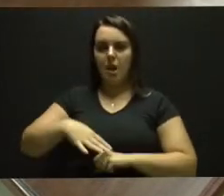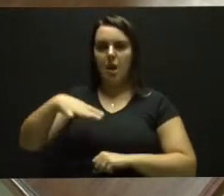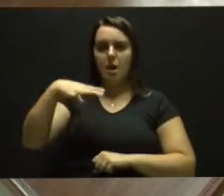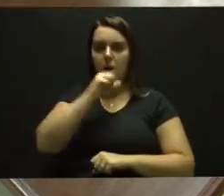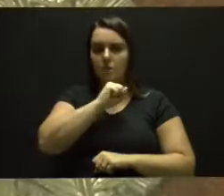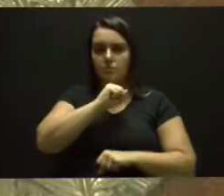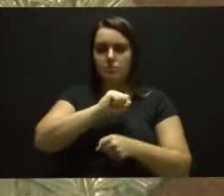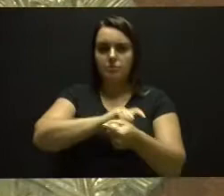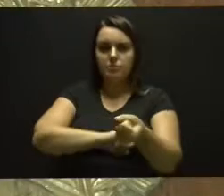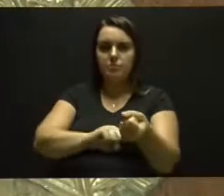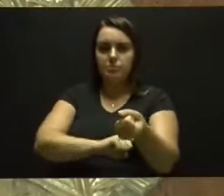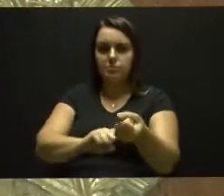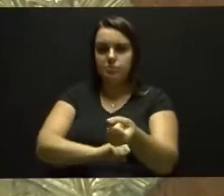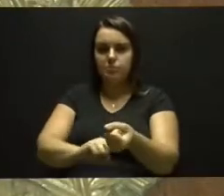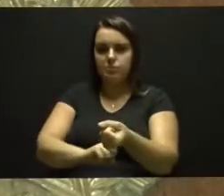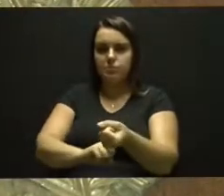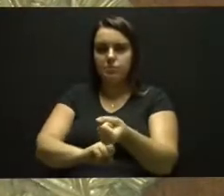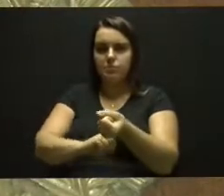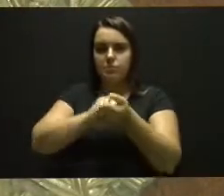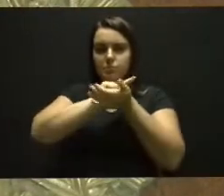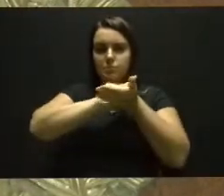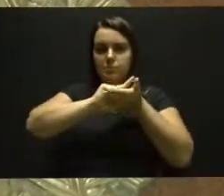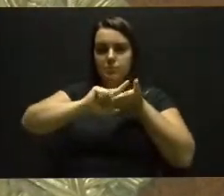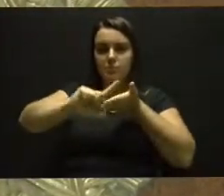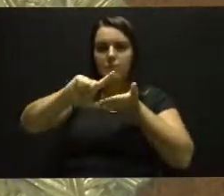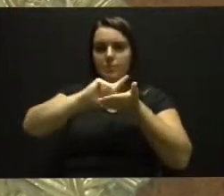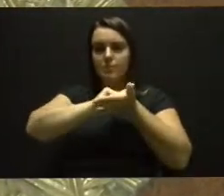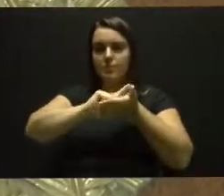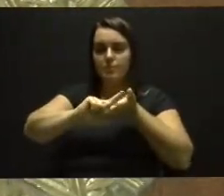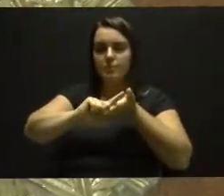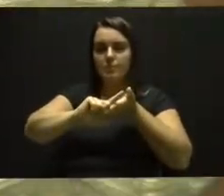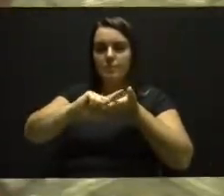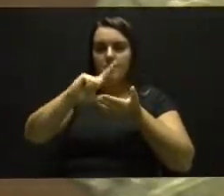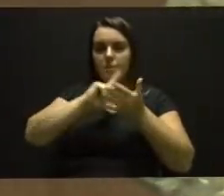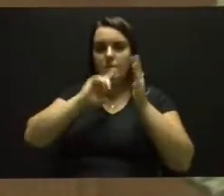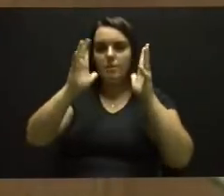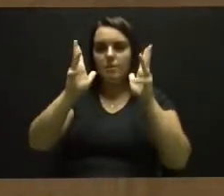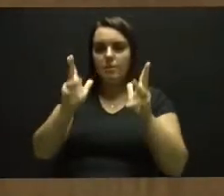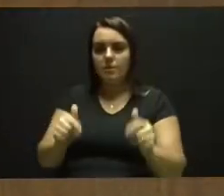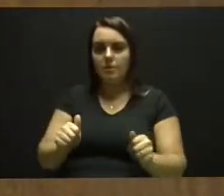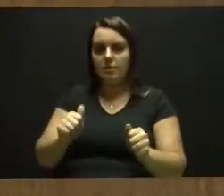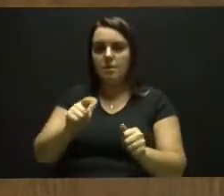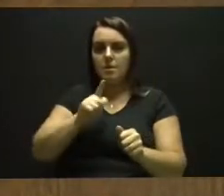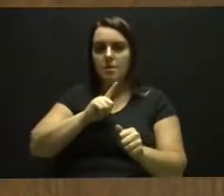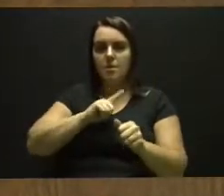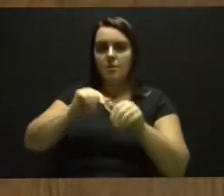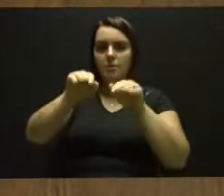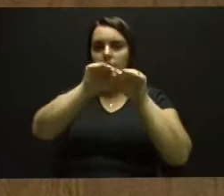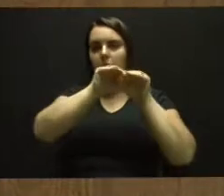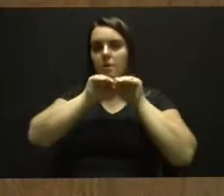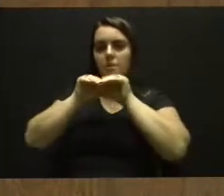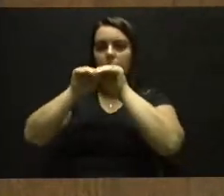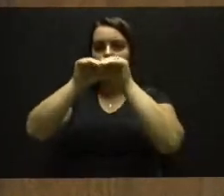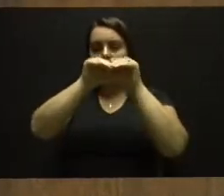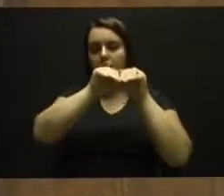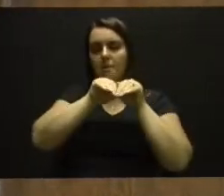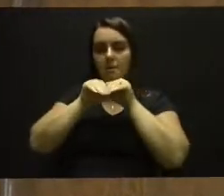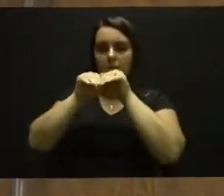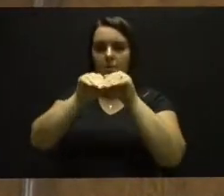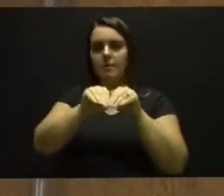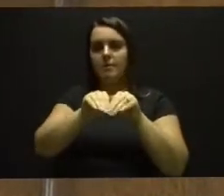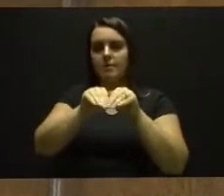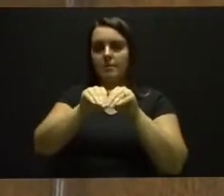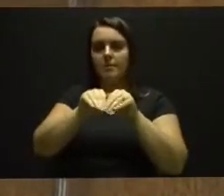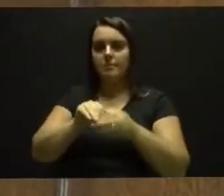puro leal como nasceu que tem na sua rede na igualdade racial ouro o seu tesouro